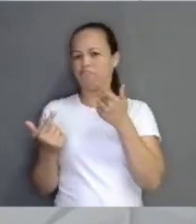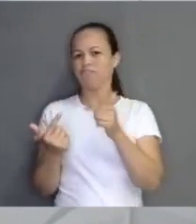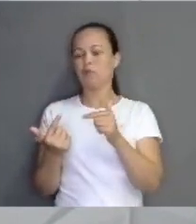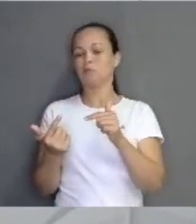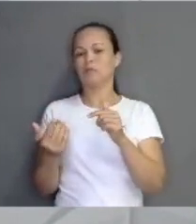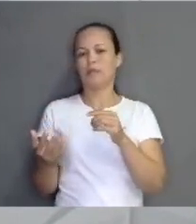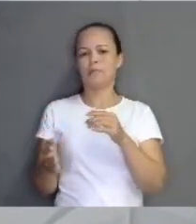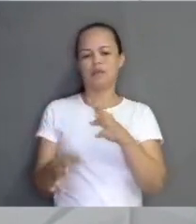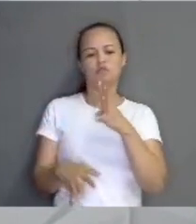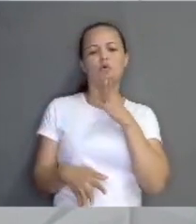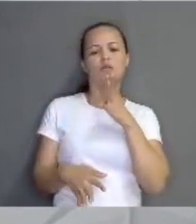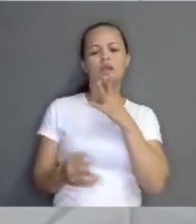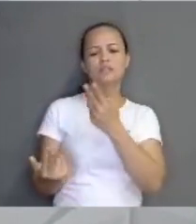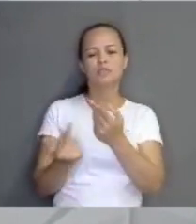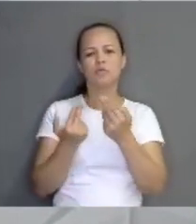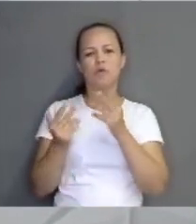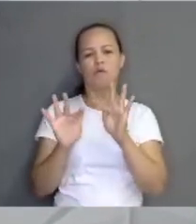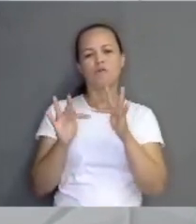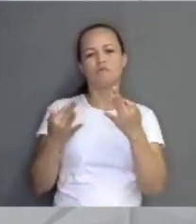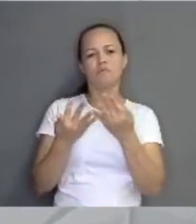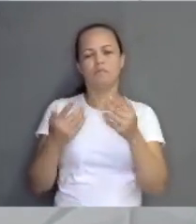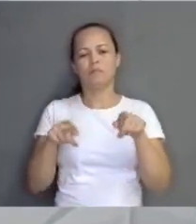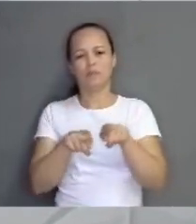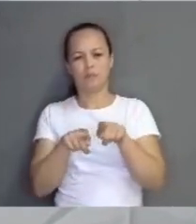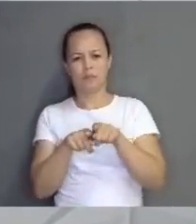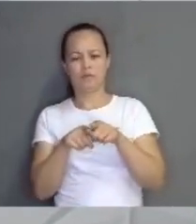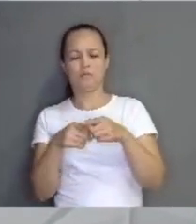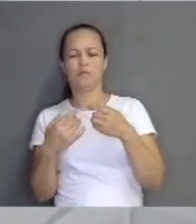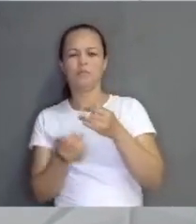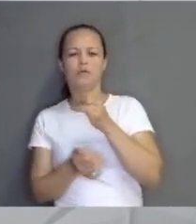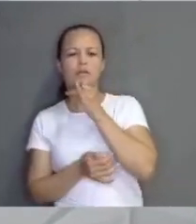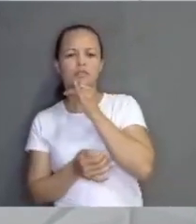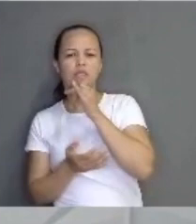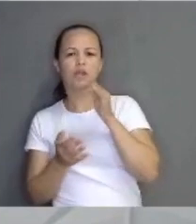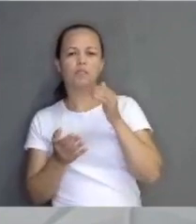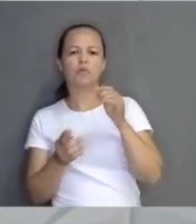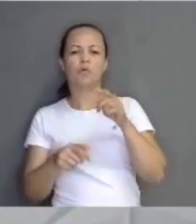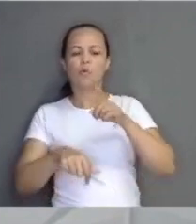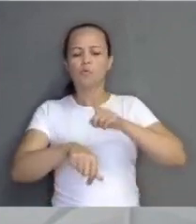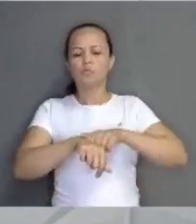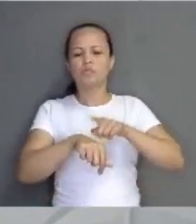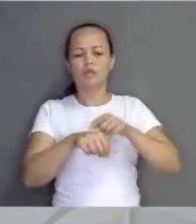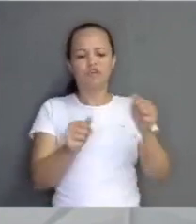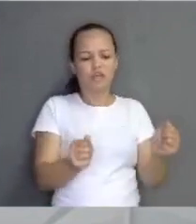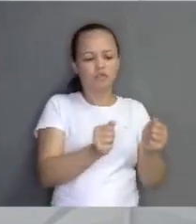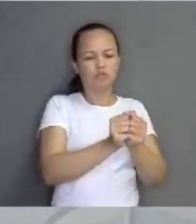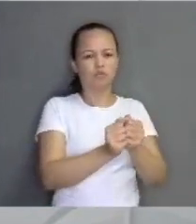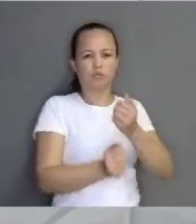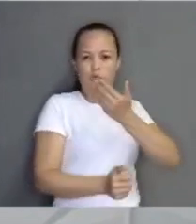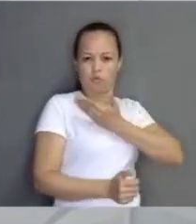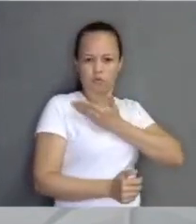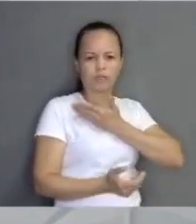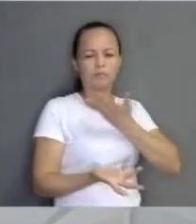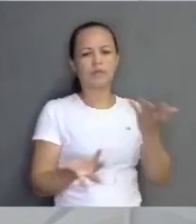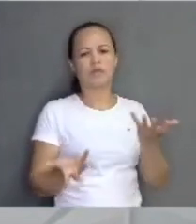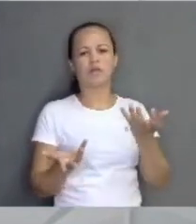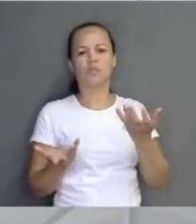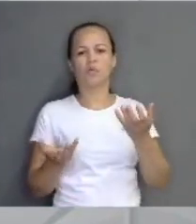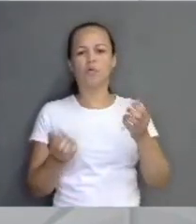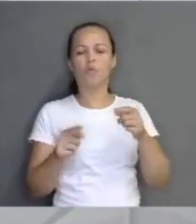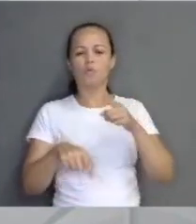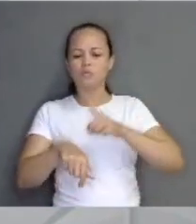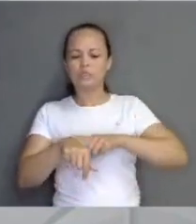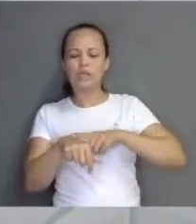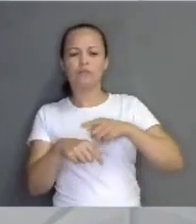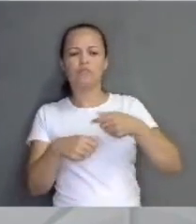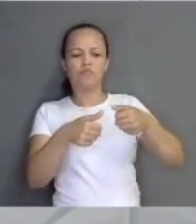família também. Pelo tempo que você passa junto com os colegas, pelo tempo que você fica ali naquele grupo, as pessoas